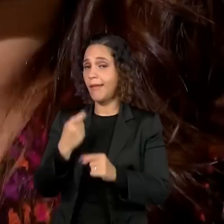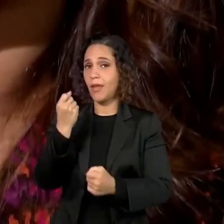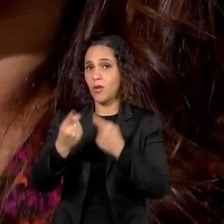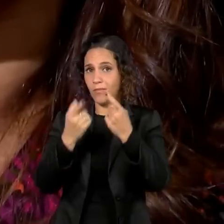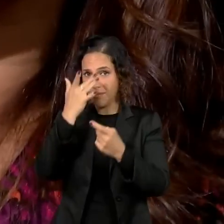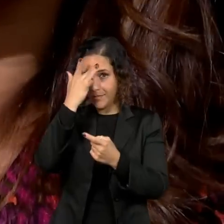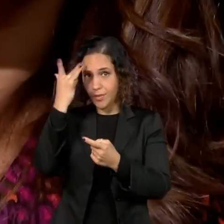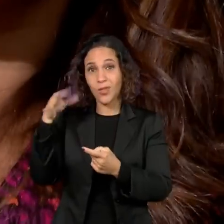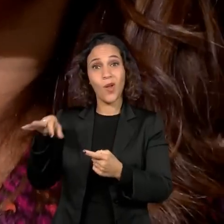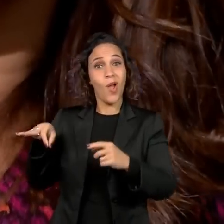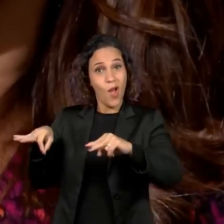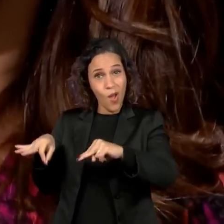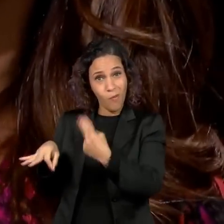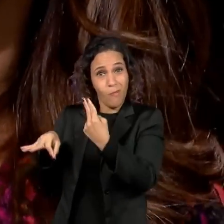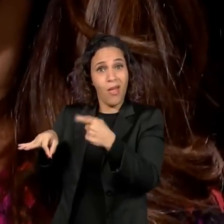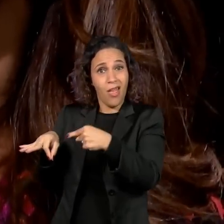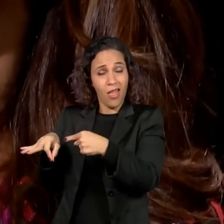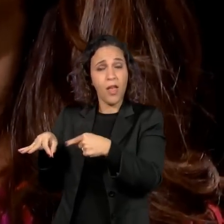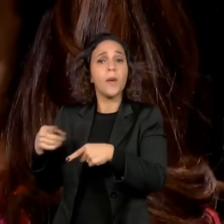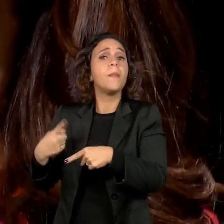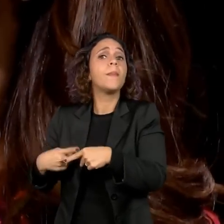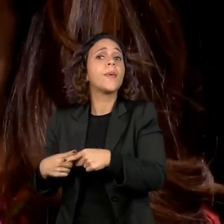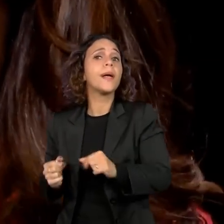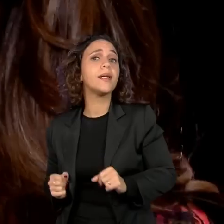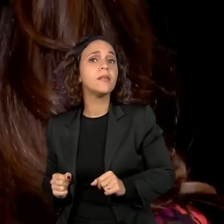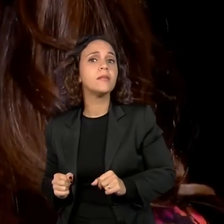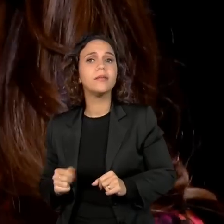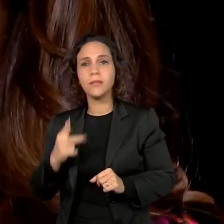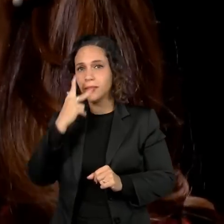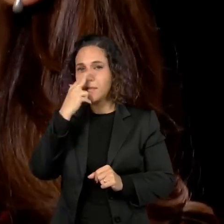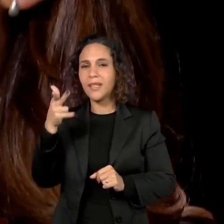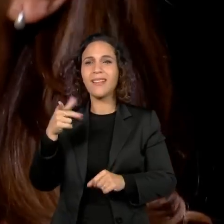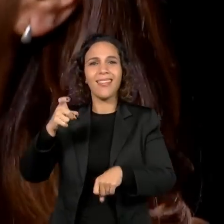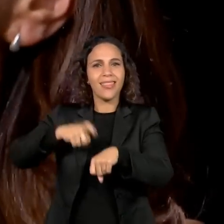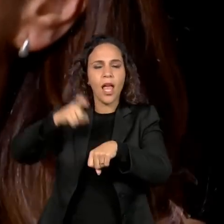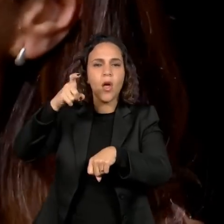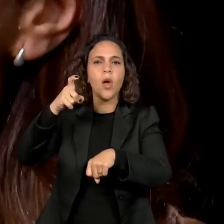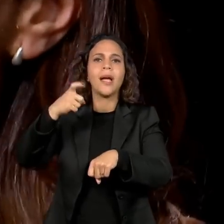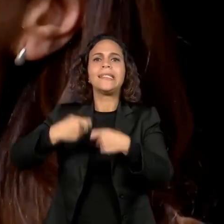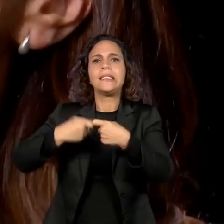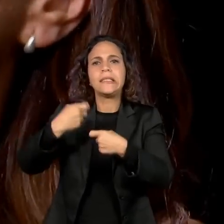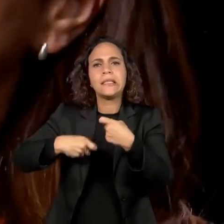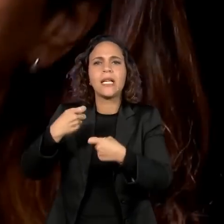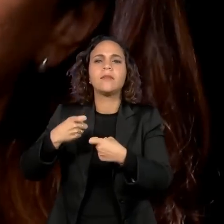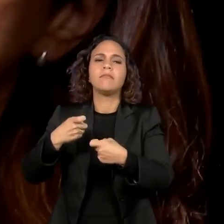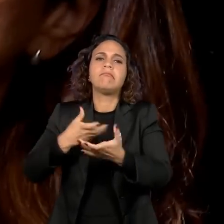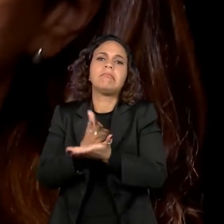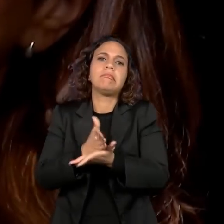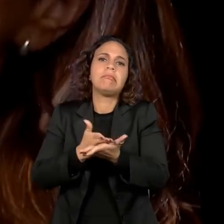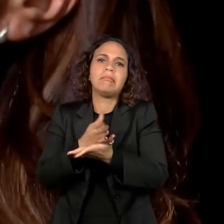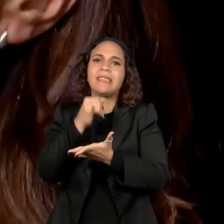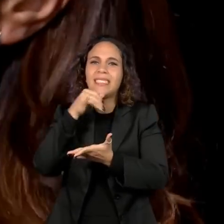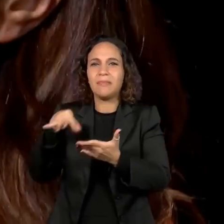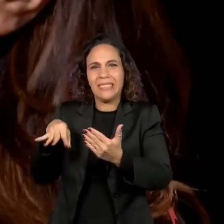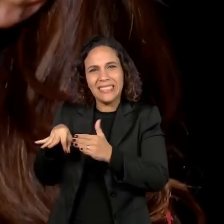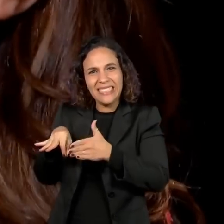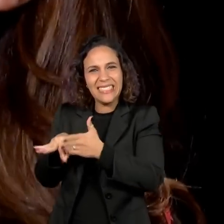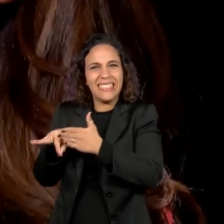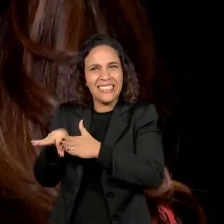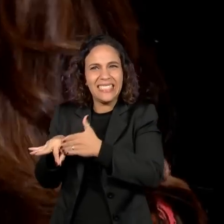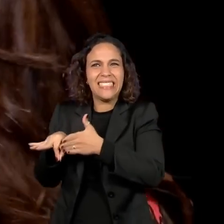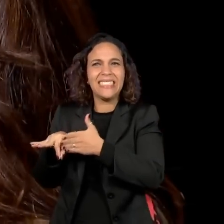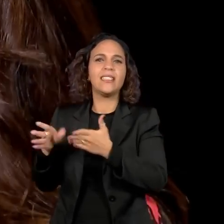fazer esse tipo de cirurgia porque causa incômodo no sexo, né? Essa pelinha a mais na hora que tá friccionando ali